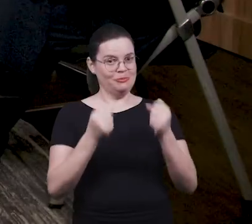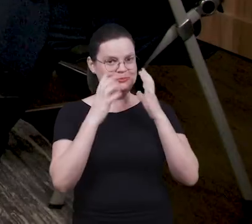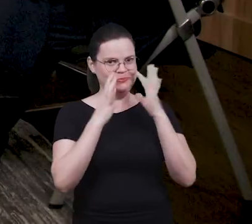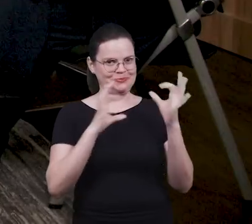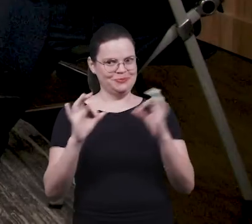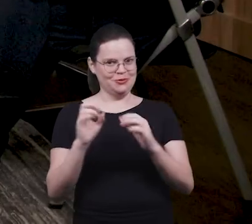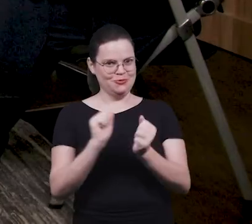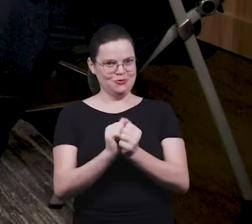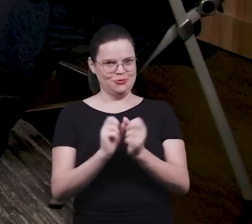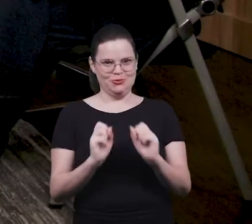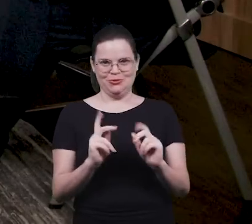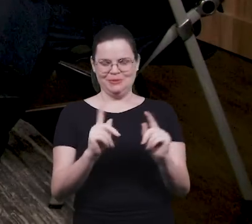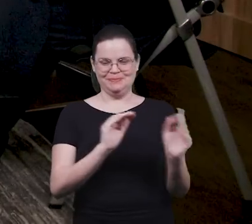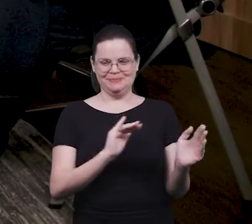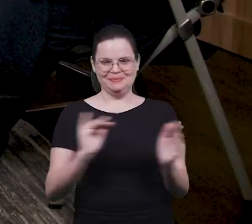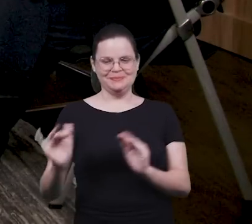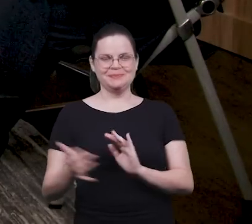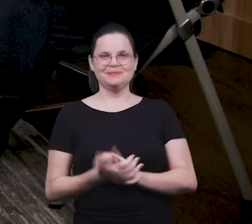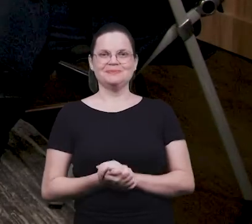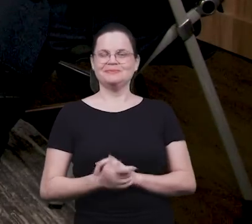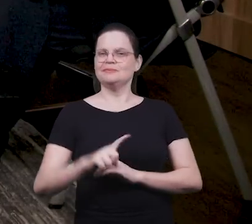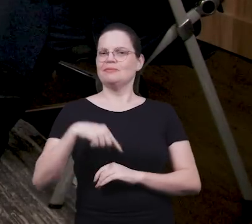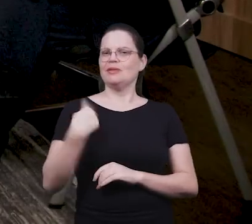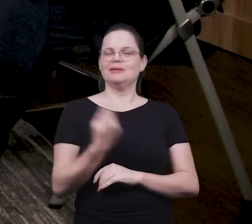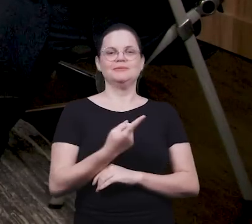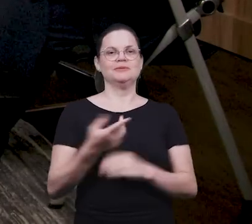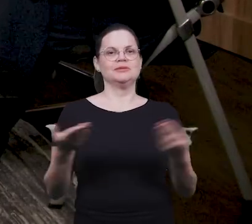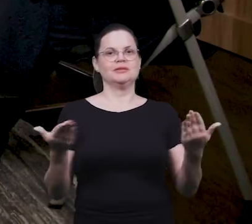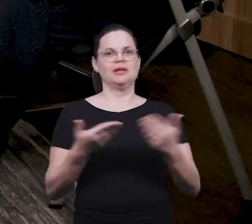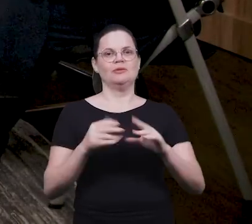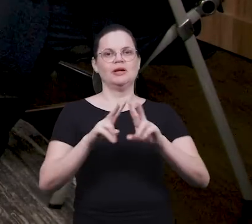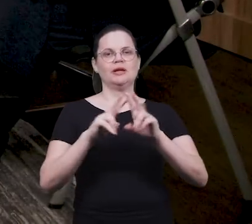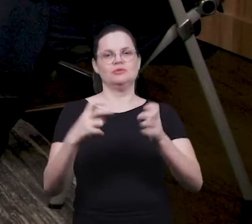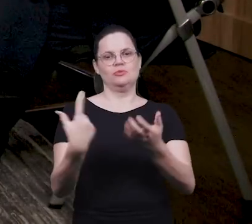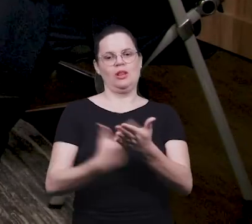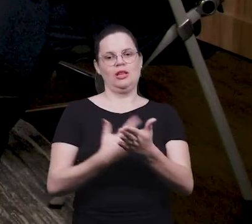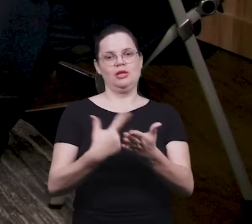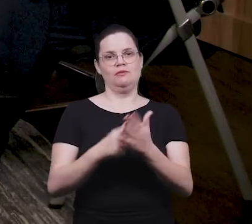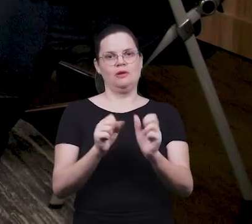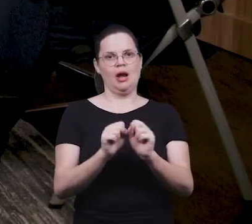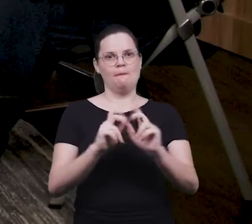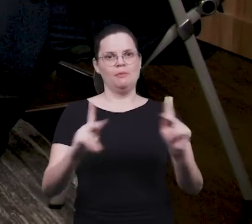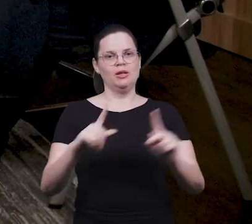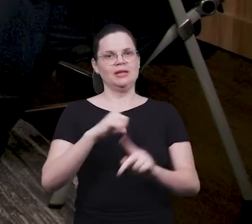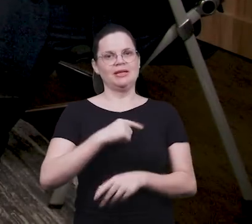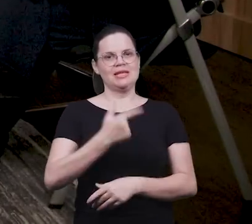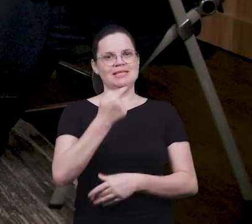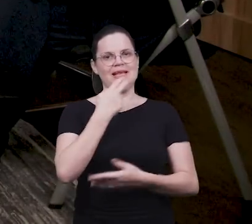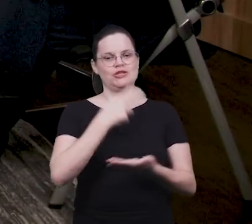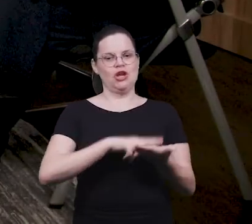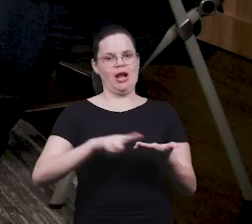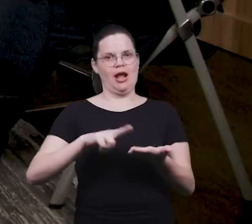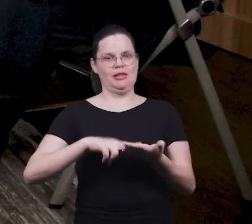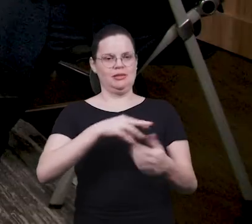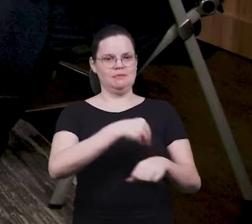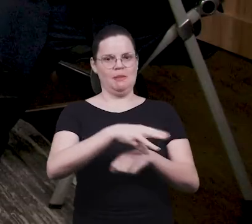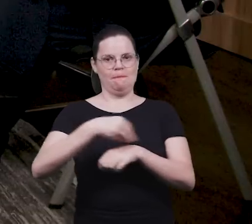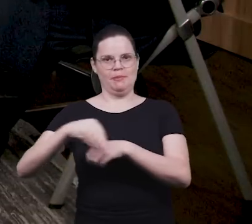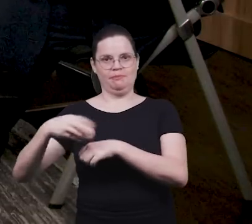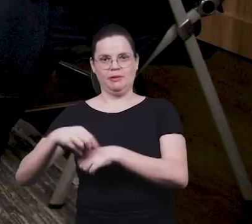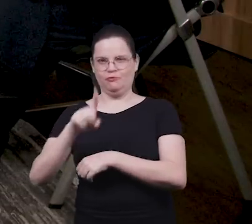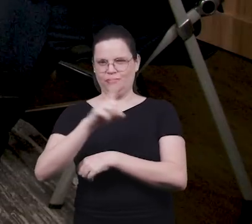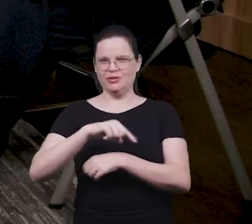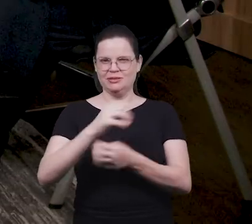estamos acompanhando as 7 cartas do Apocalipse. Quem acompanha esse programa, quem assiste esse programa desde o início, está vendo